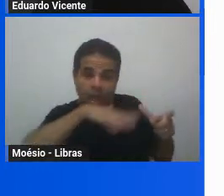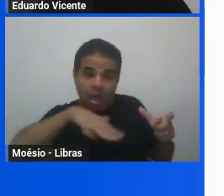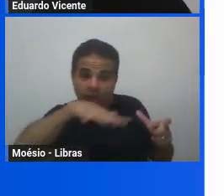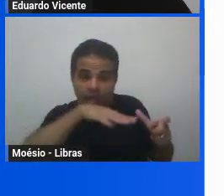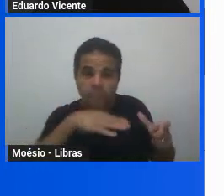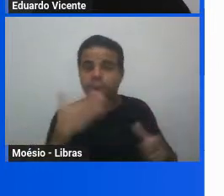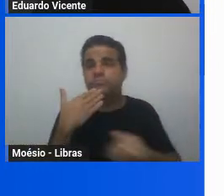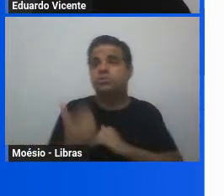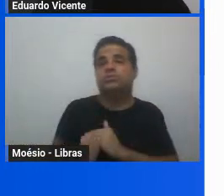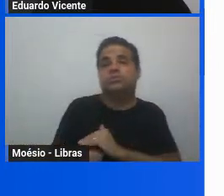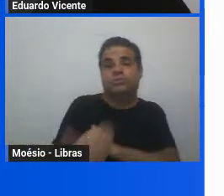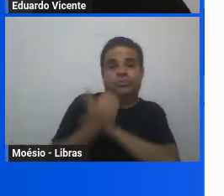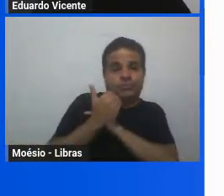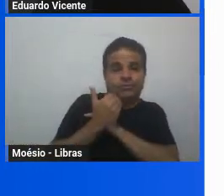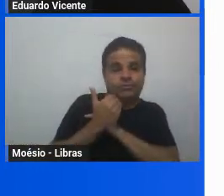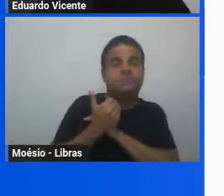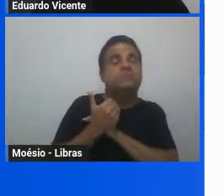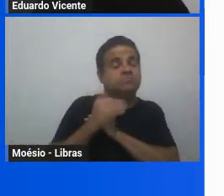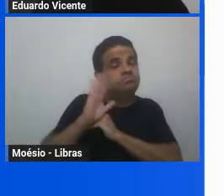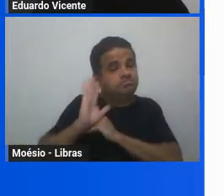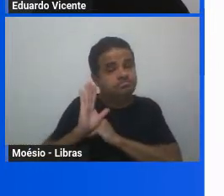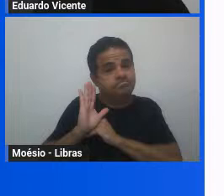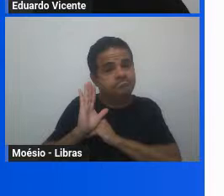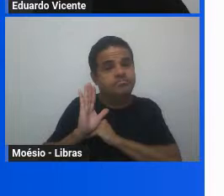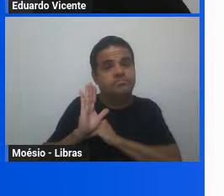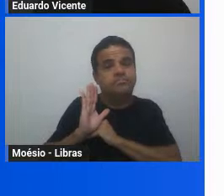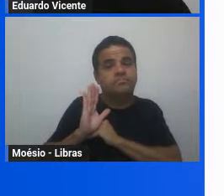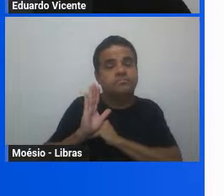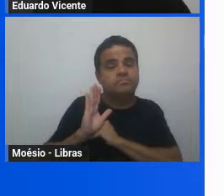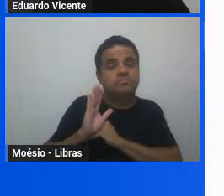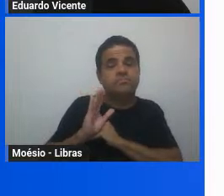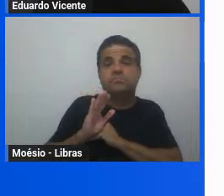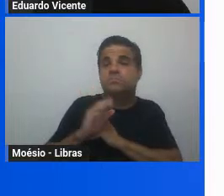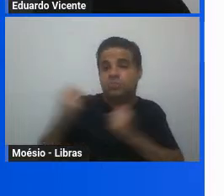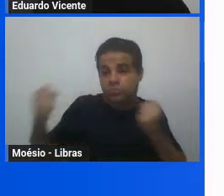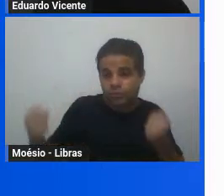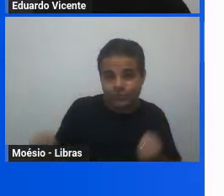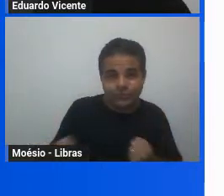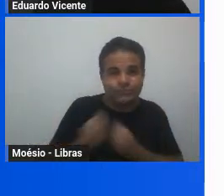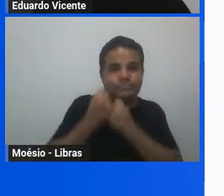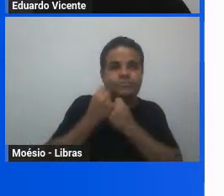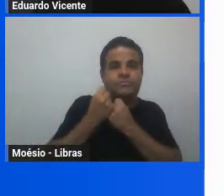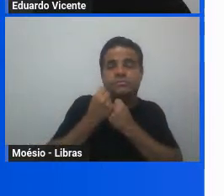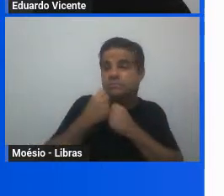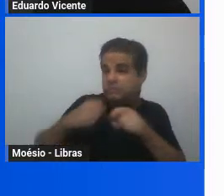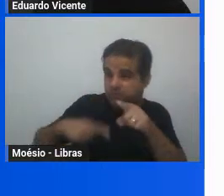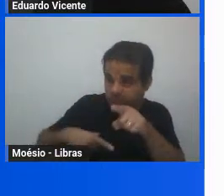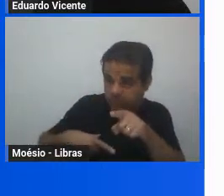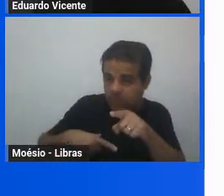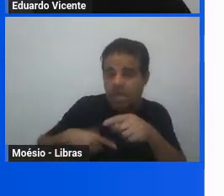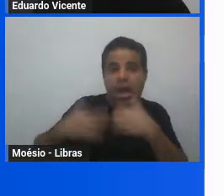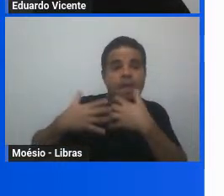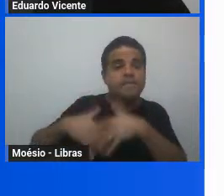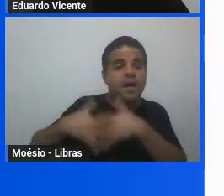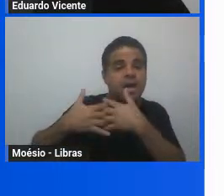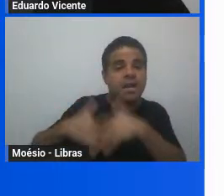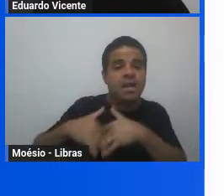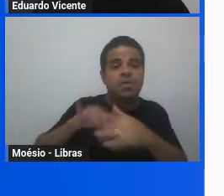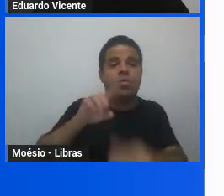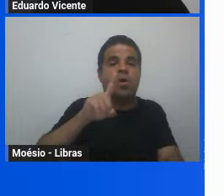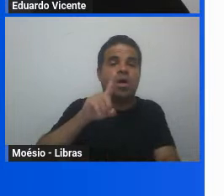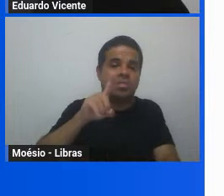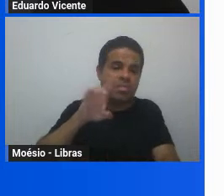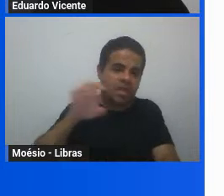pedir ajuda. E, especialmente, um suporte que tenha o aparelho DEA.